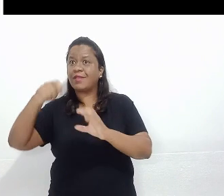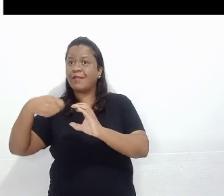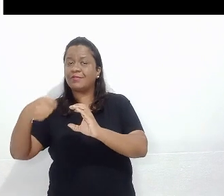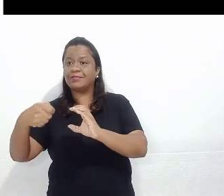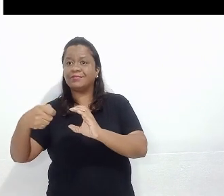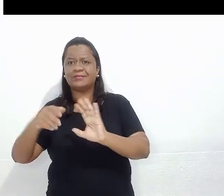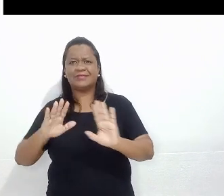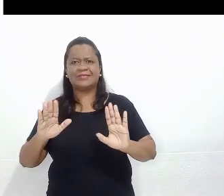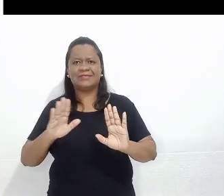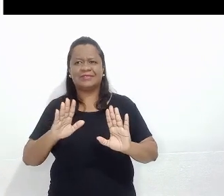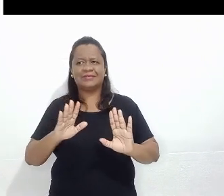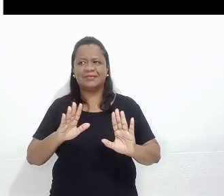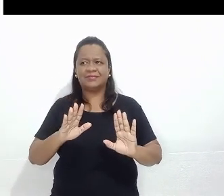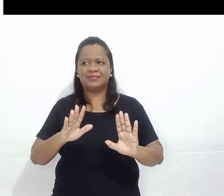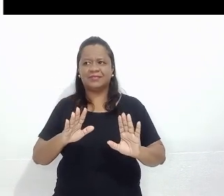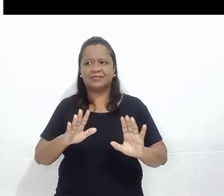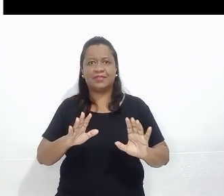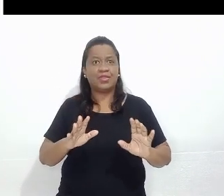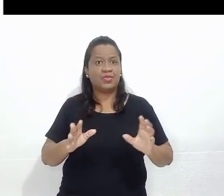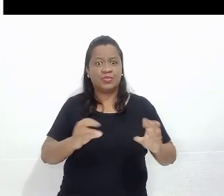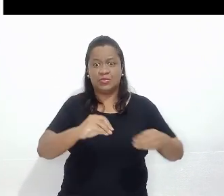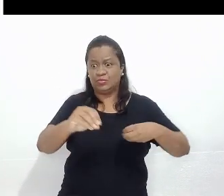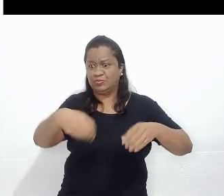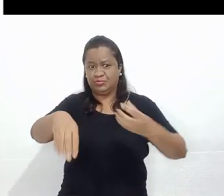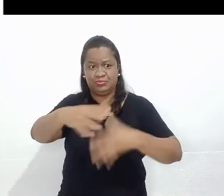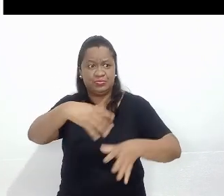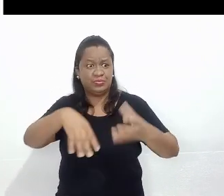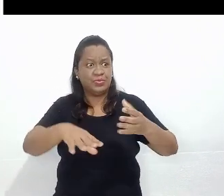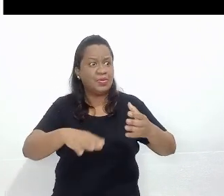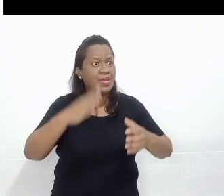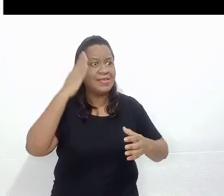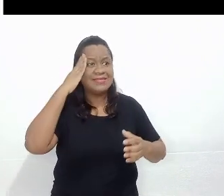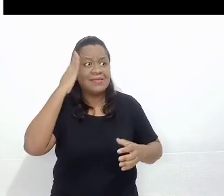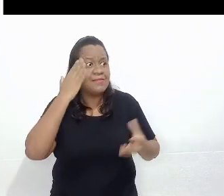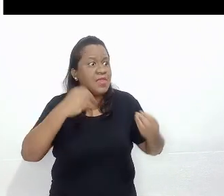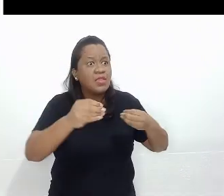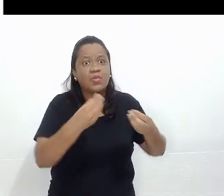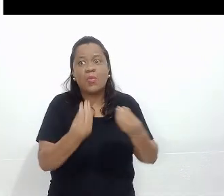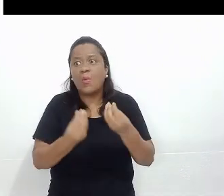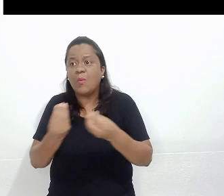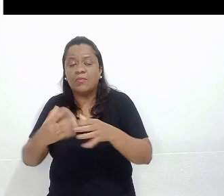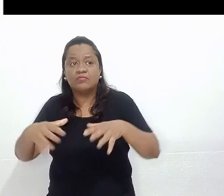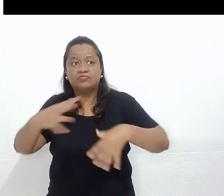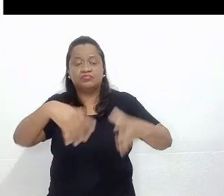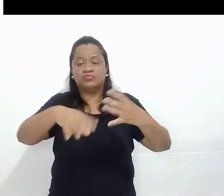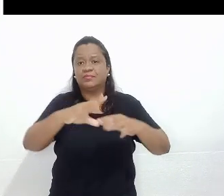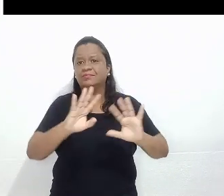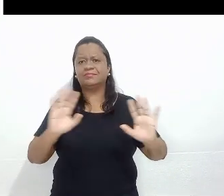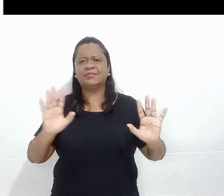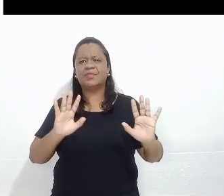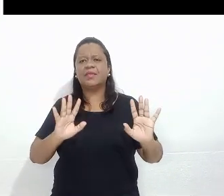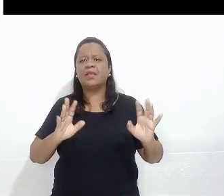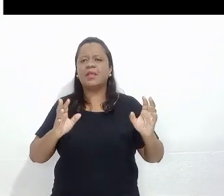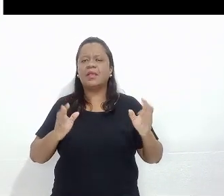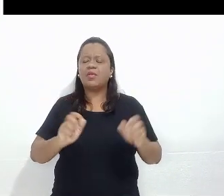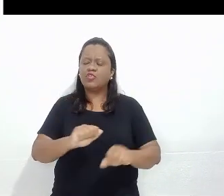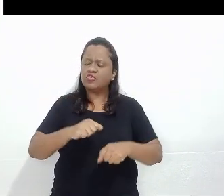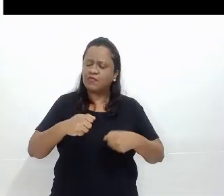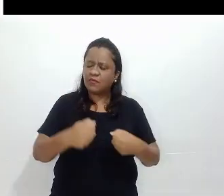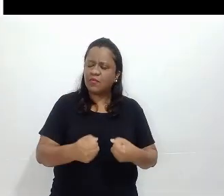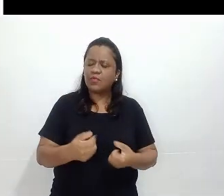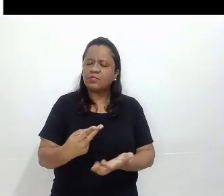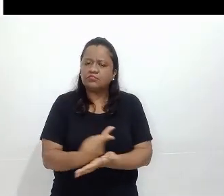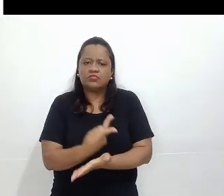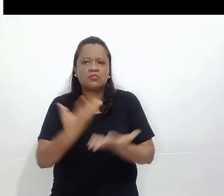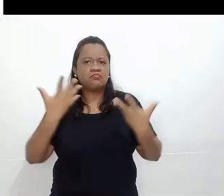esforço medonho de colocar tudo no lugar, de saber se está tudo posicionado, porque esse esforço vai acontecer naturalmente. Agora,